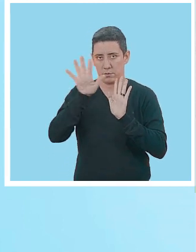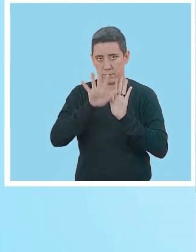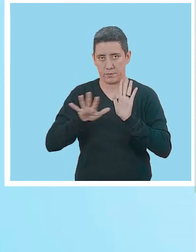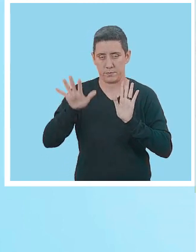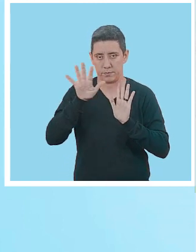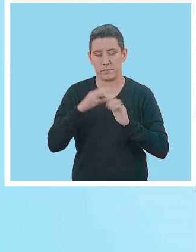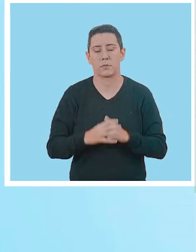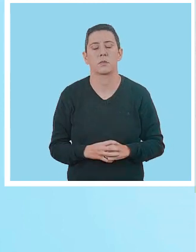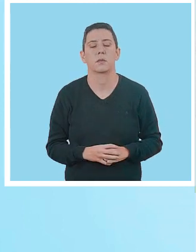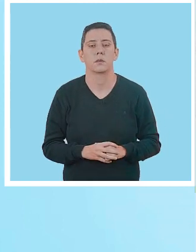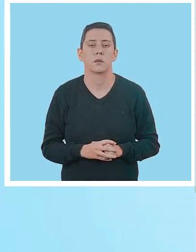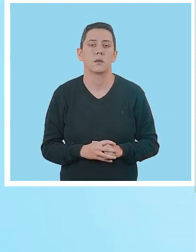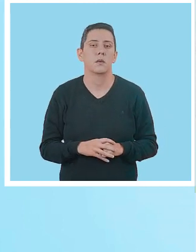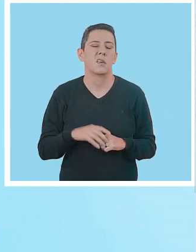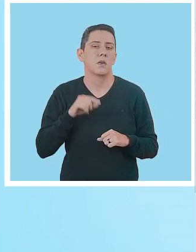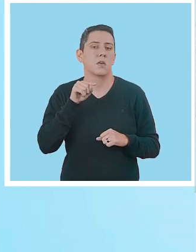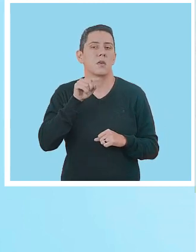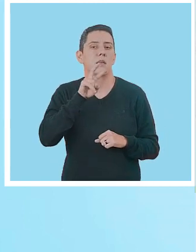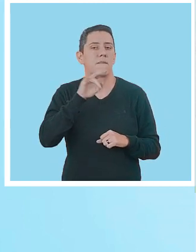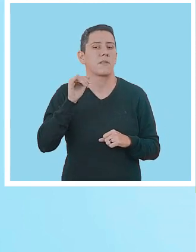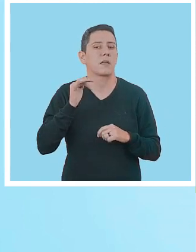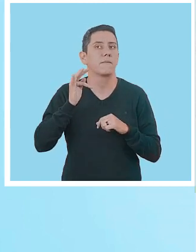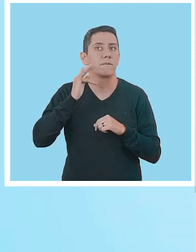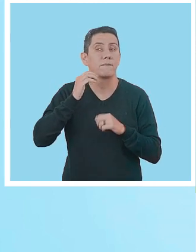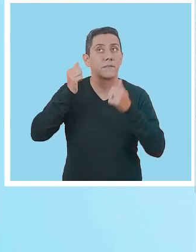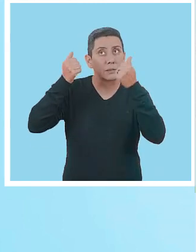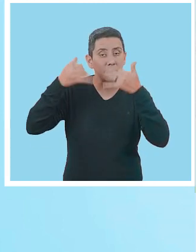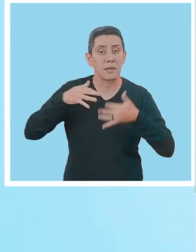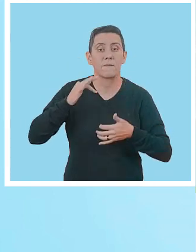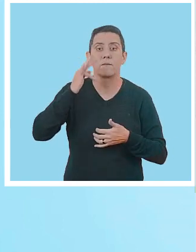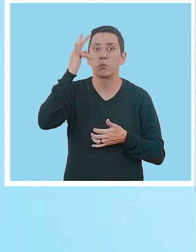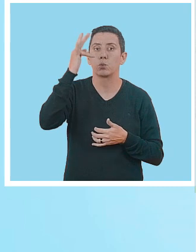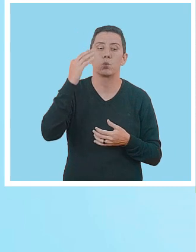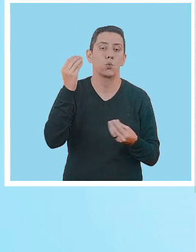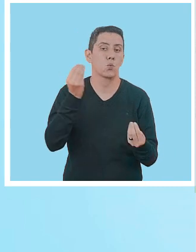o qual que vai ser a tendência para os próximos anos